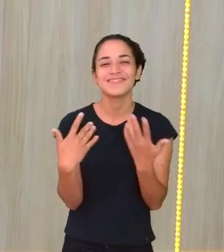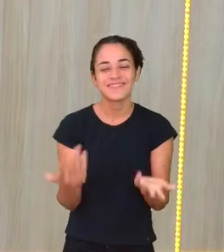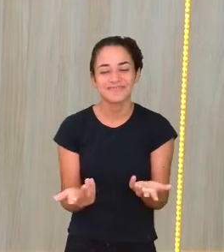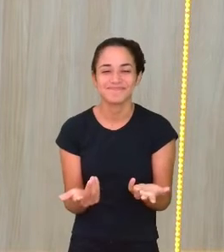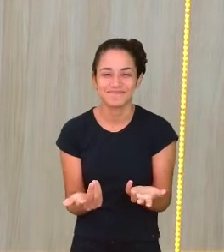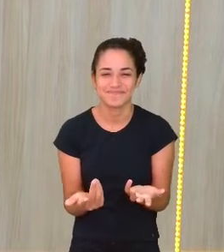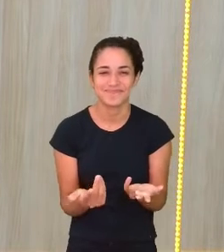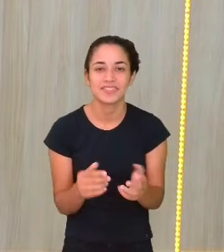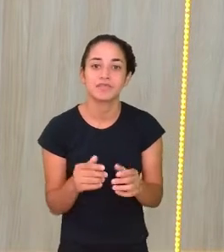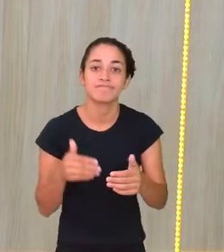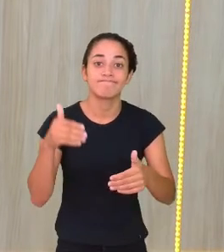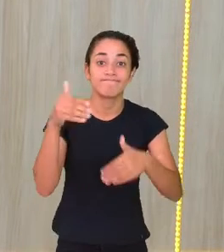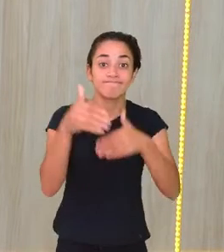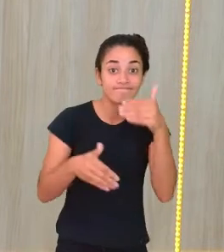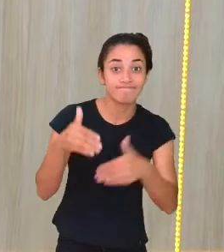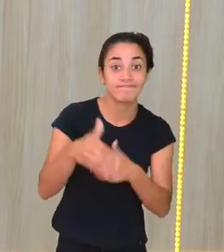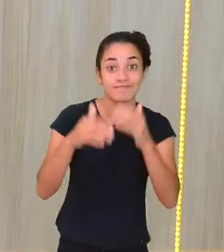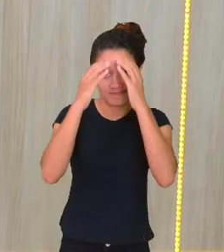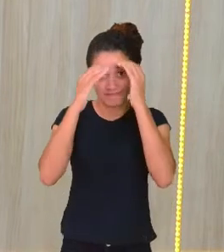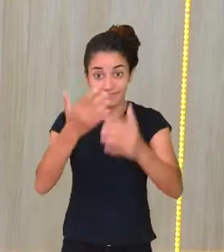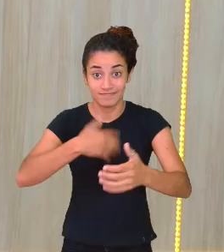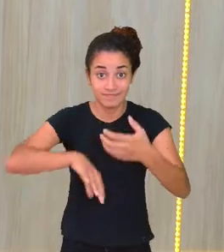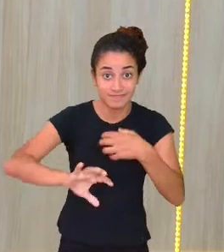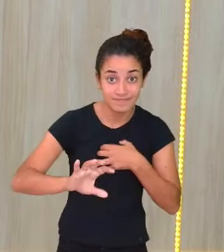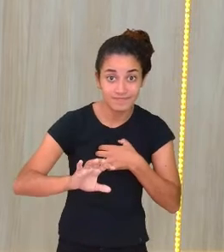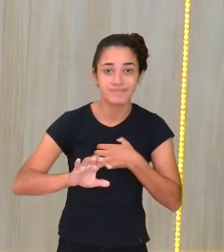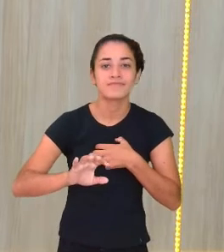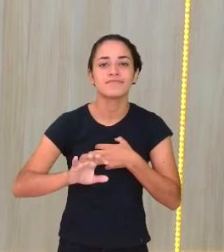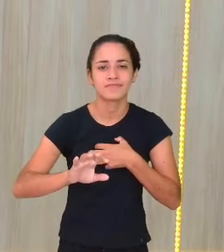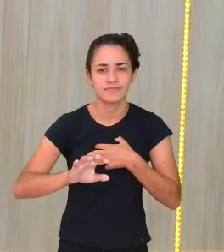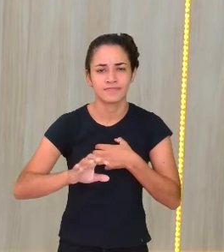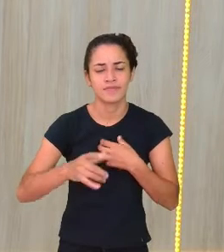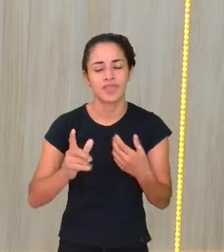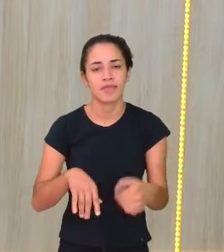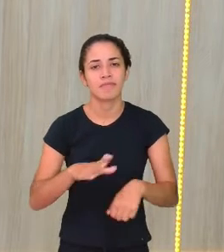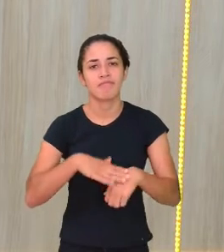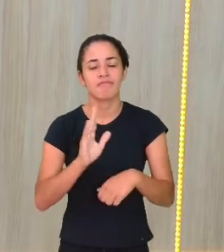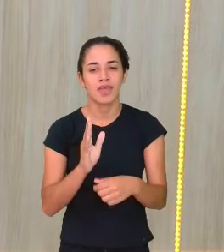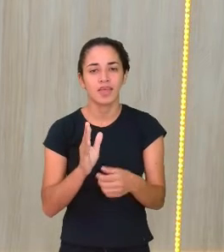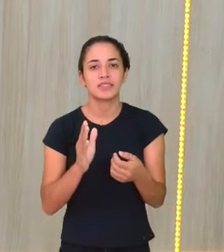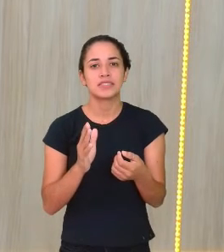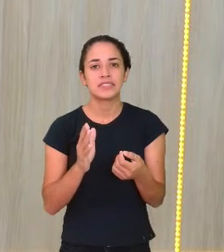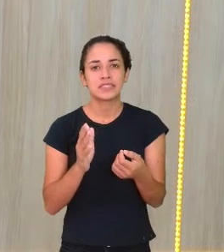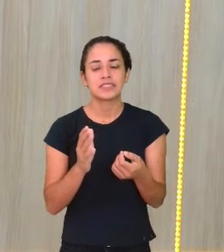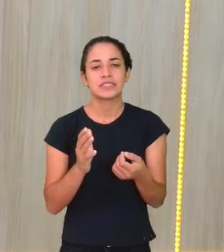a participação, o respeito, a empatia fica muito mais